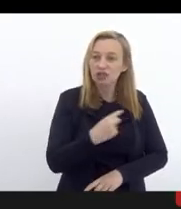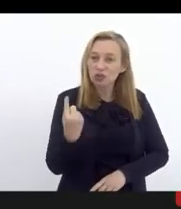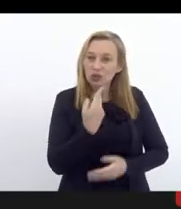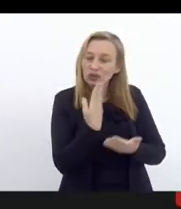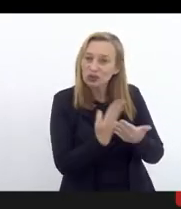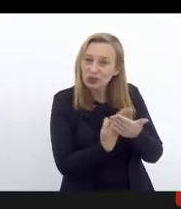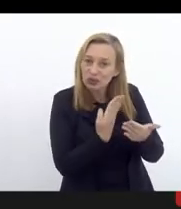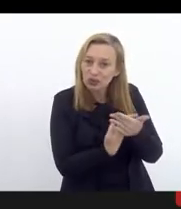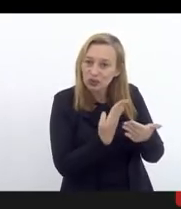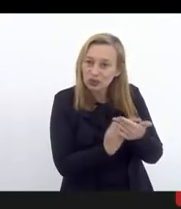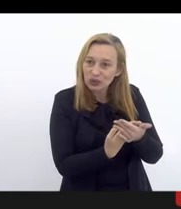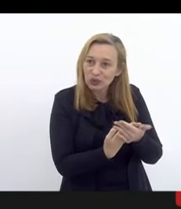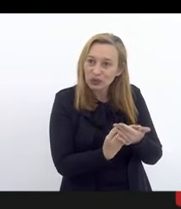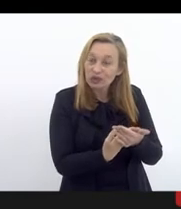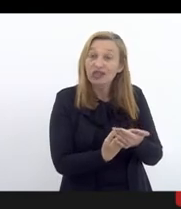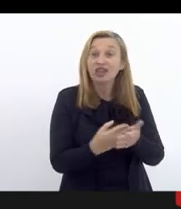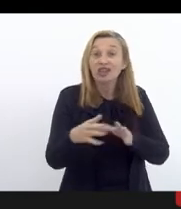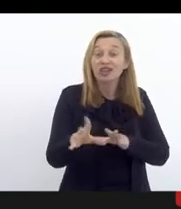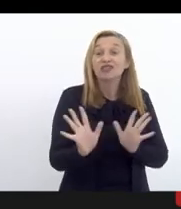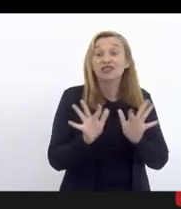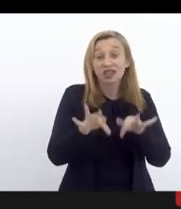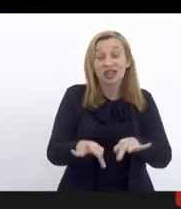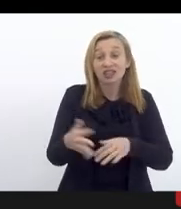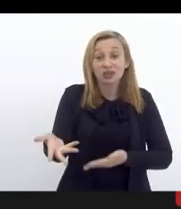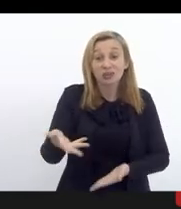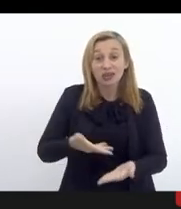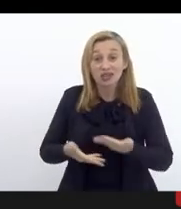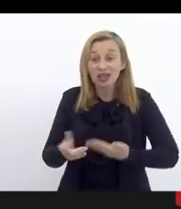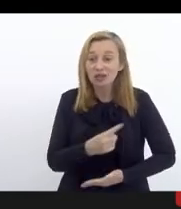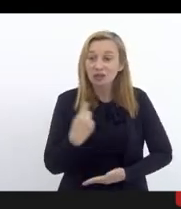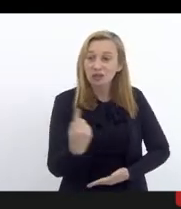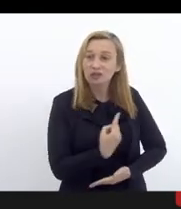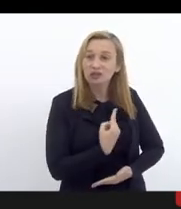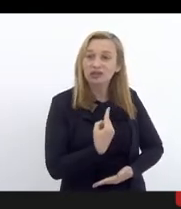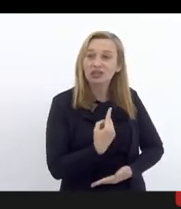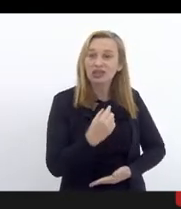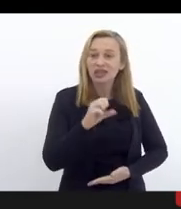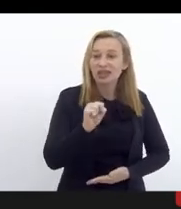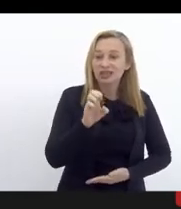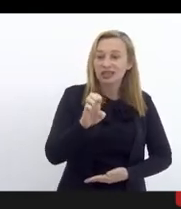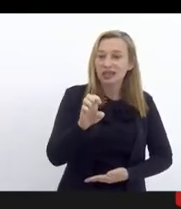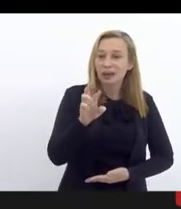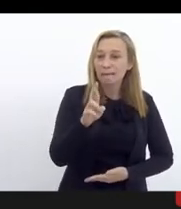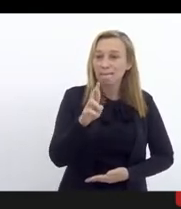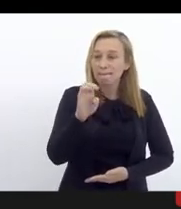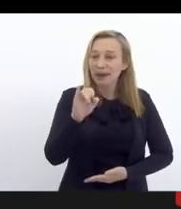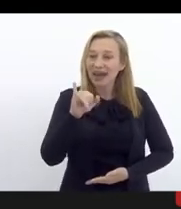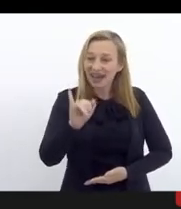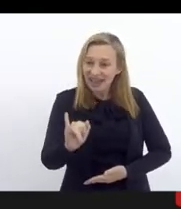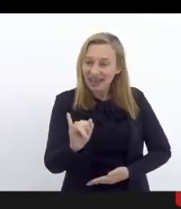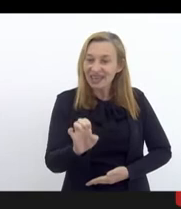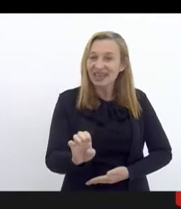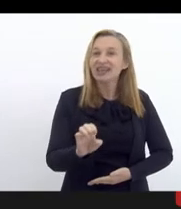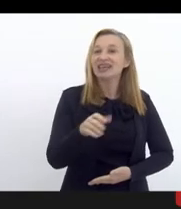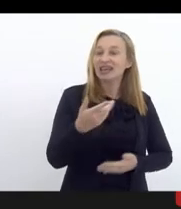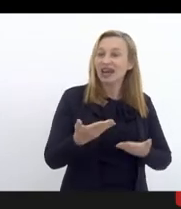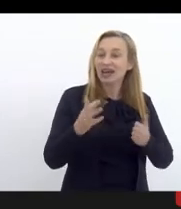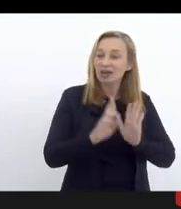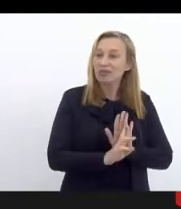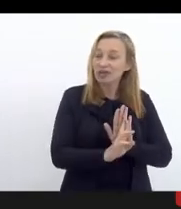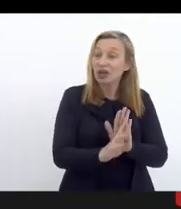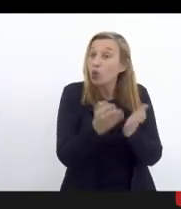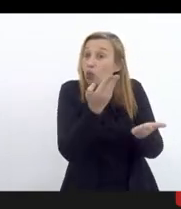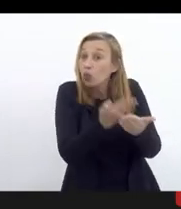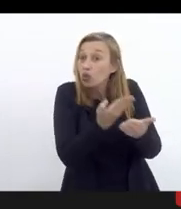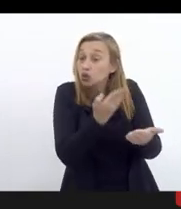estudos. Acabamos de concluir em parceria com o nosso SEBRAE, que também aí está representado, o estudo